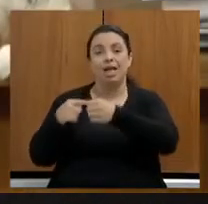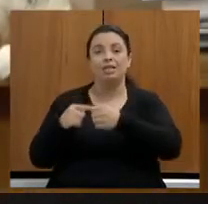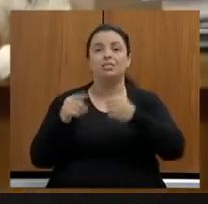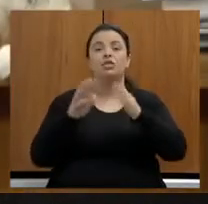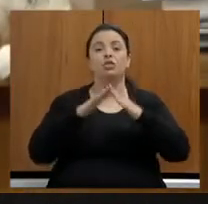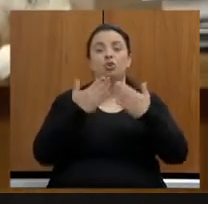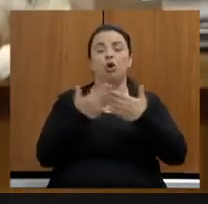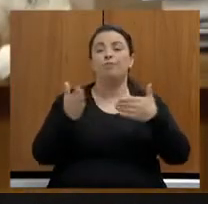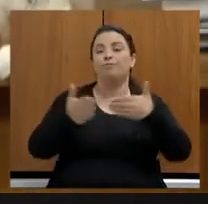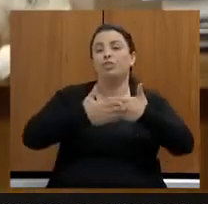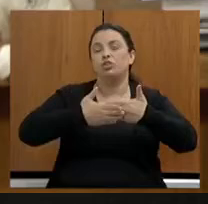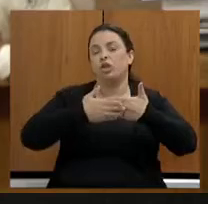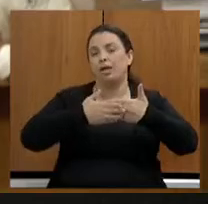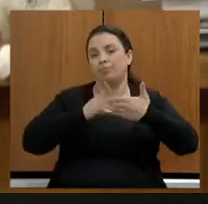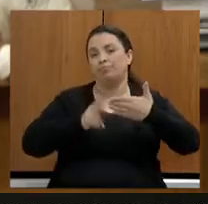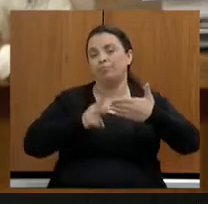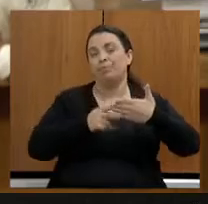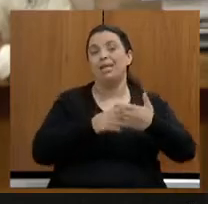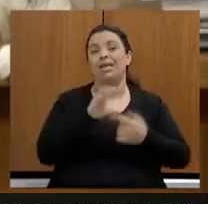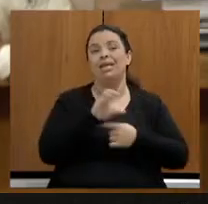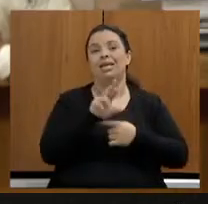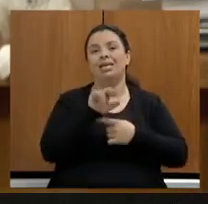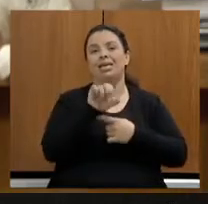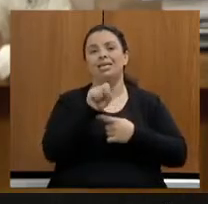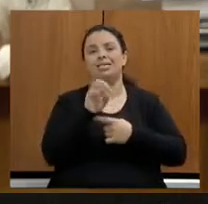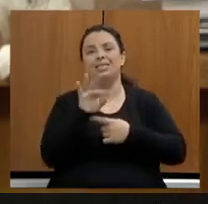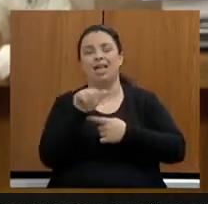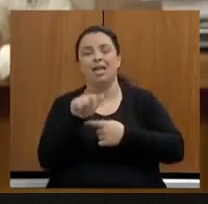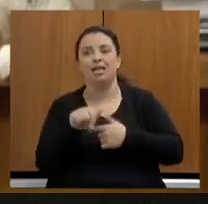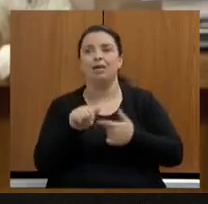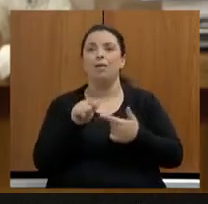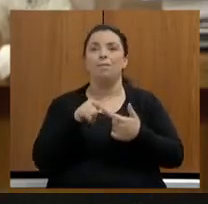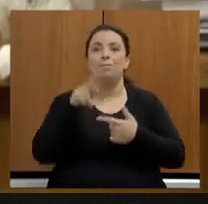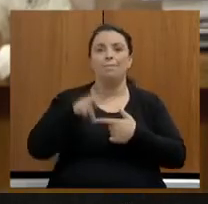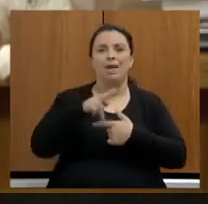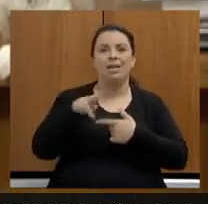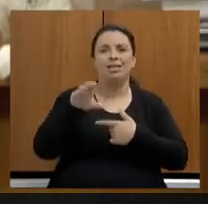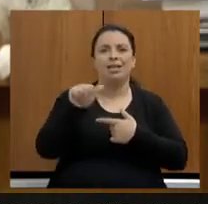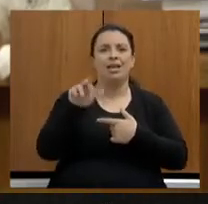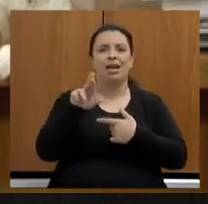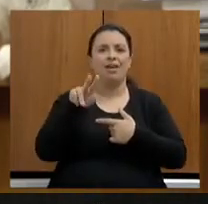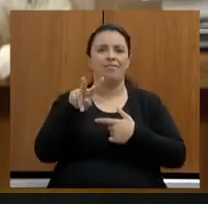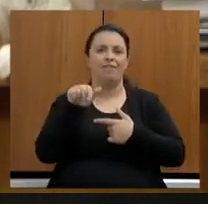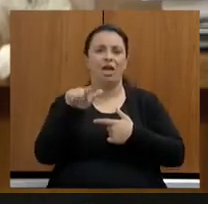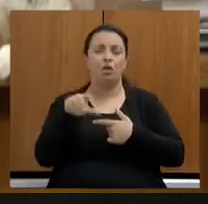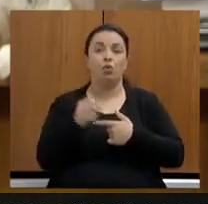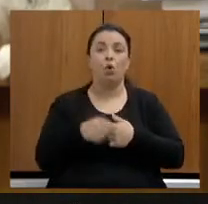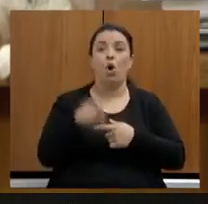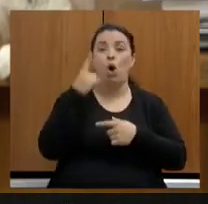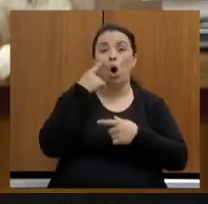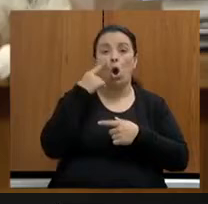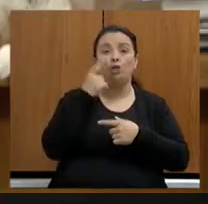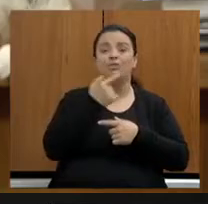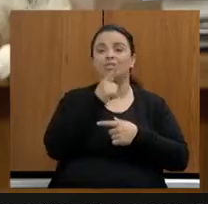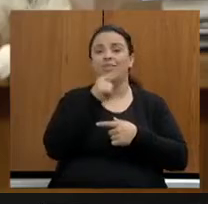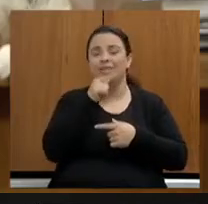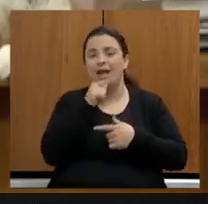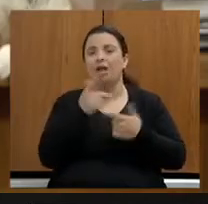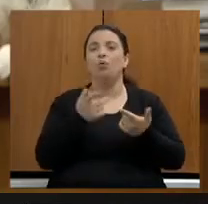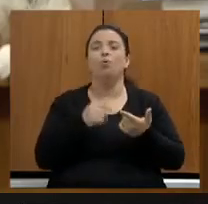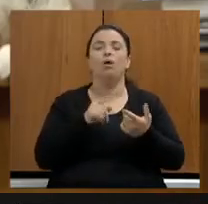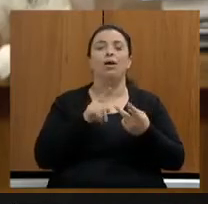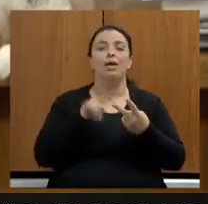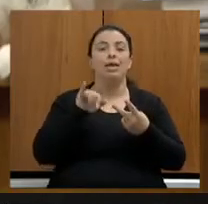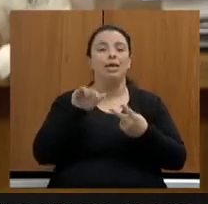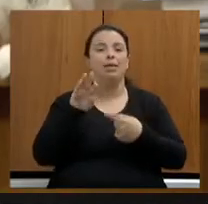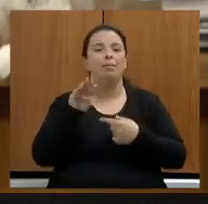Minas Gerais o cristalia Padre Carvalho Olhos d'Água Rio Novo ibiracatu